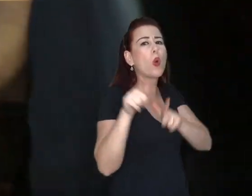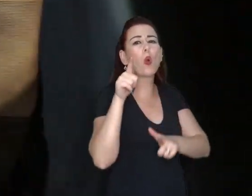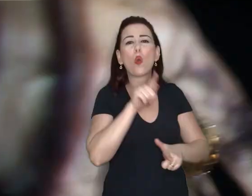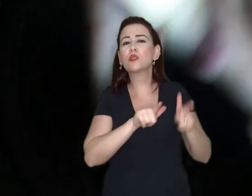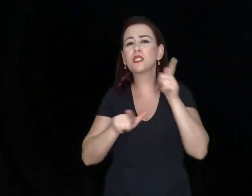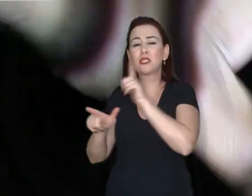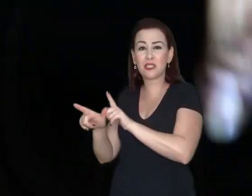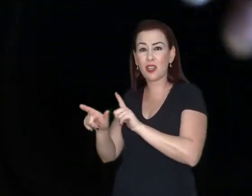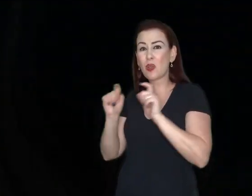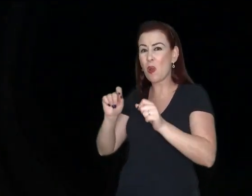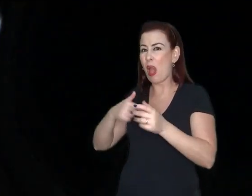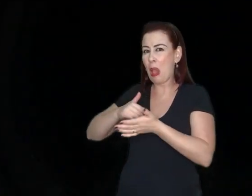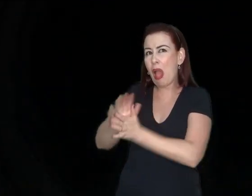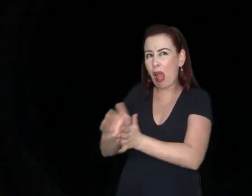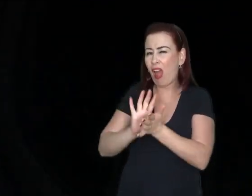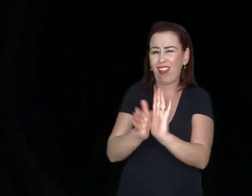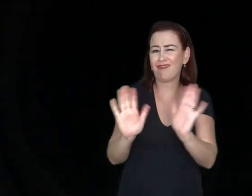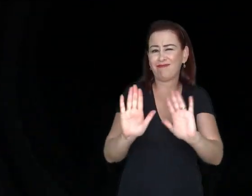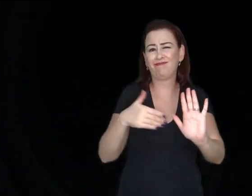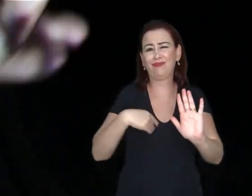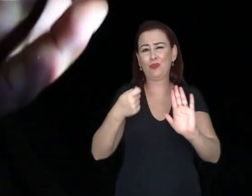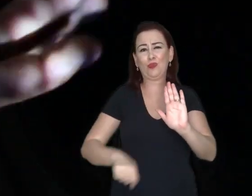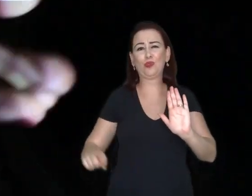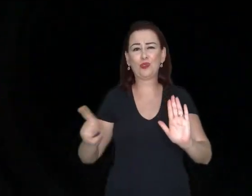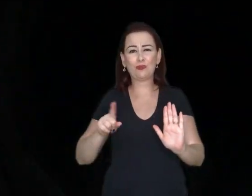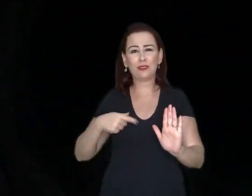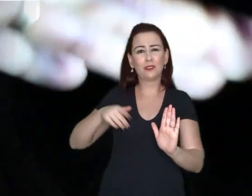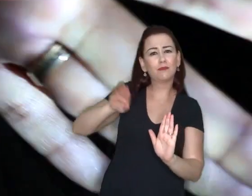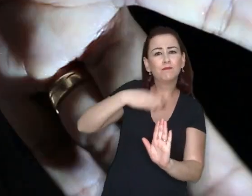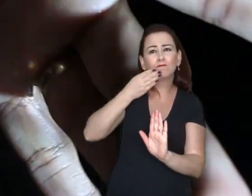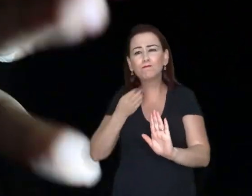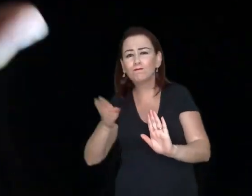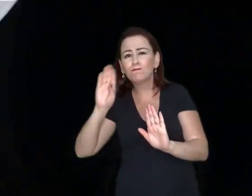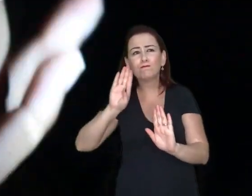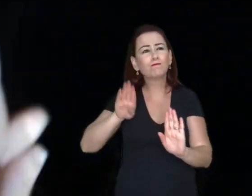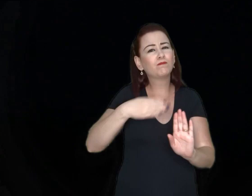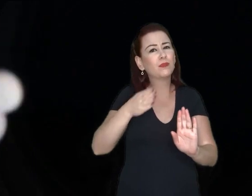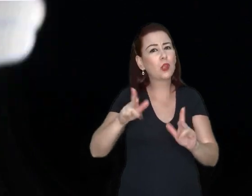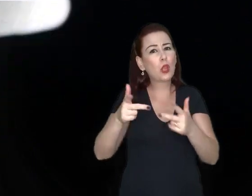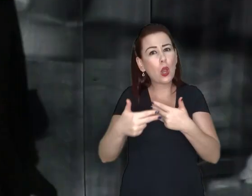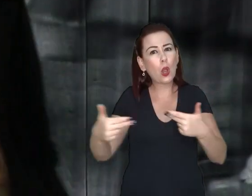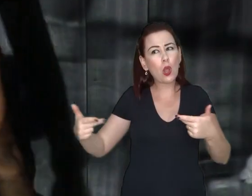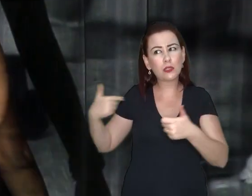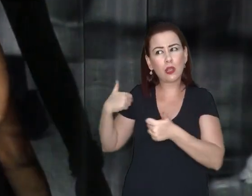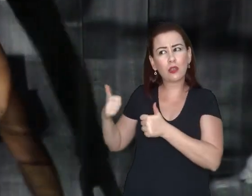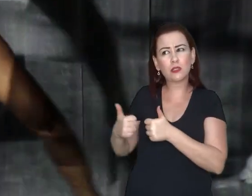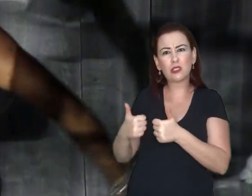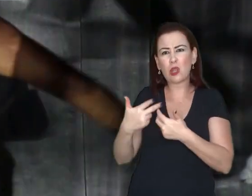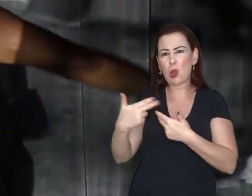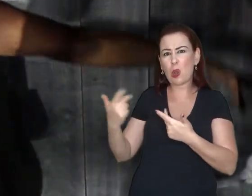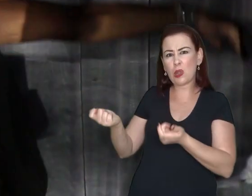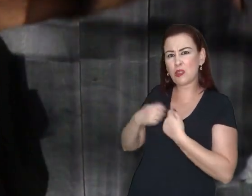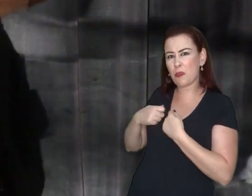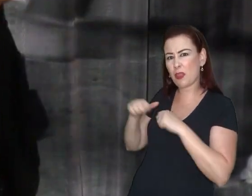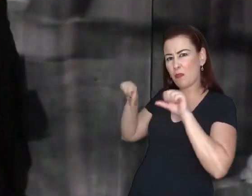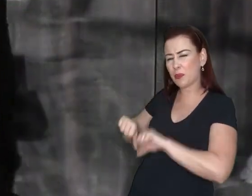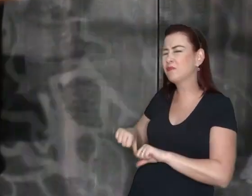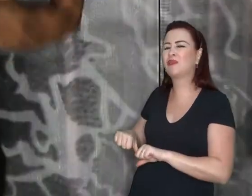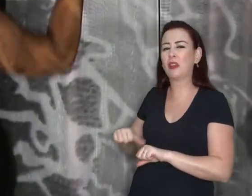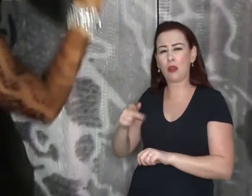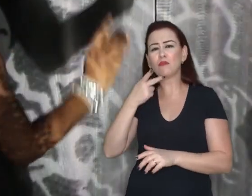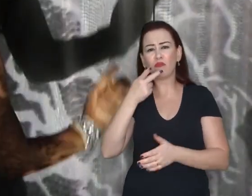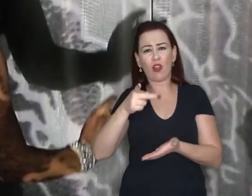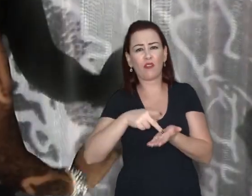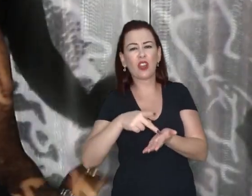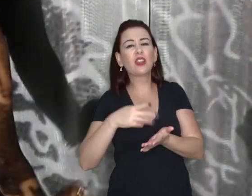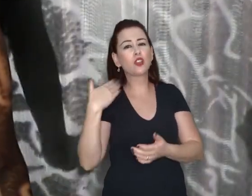pedir licença, mas sem passar por cima, sem pisar, e desviando de pés inocentes, porém mortais que cercam. Com fé